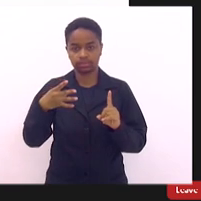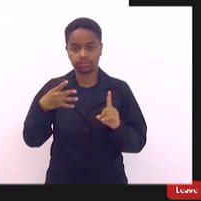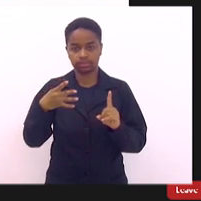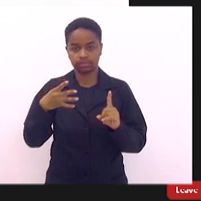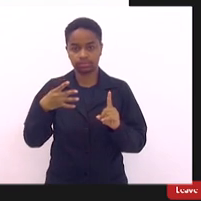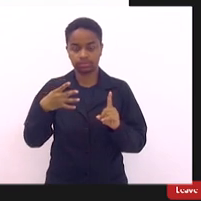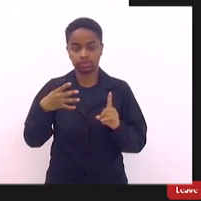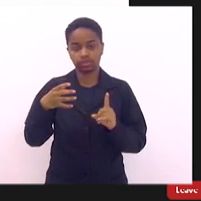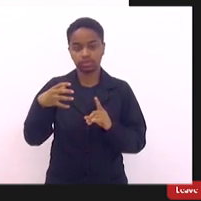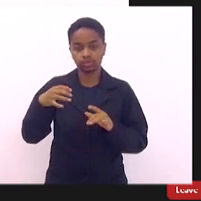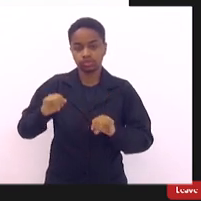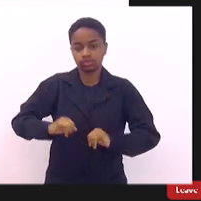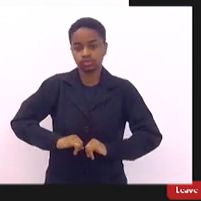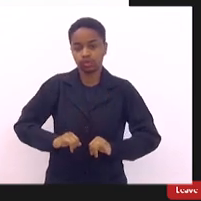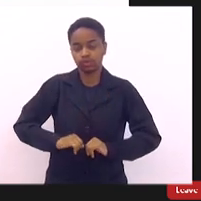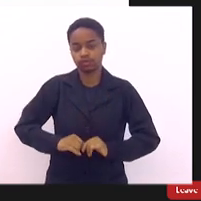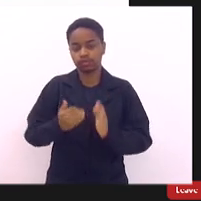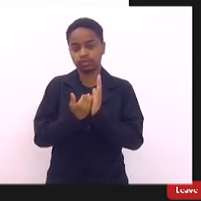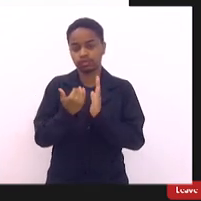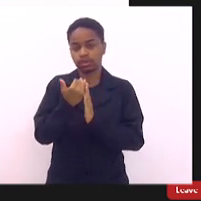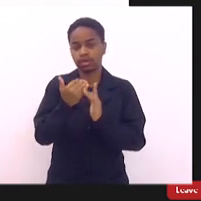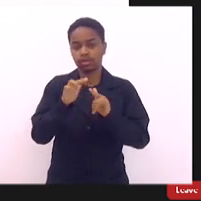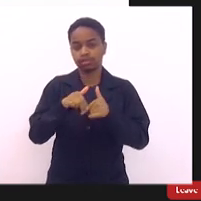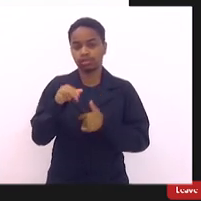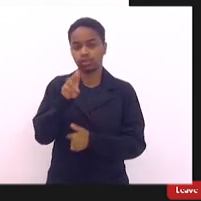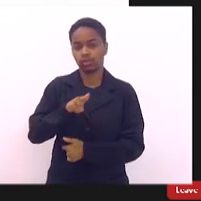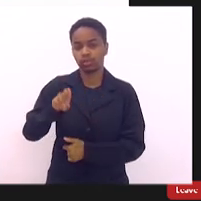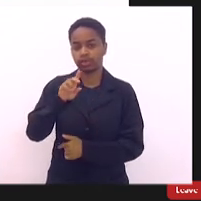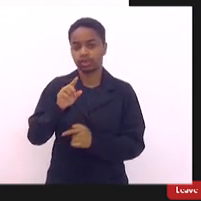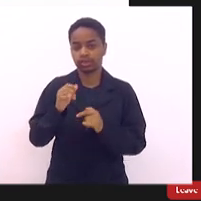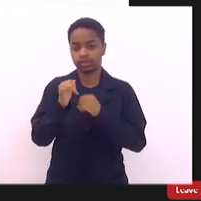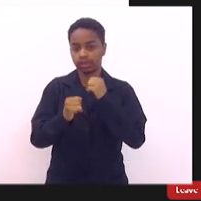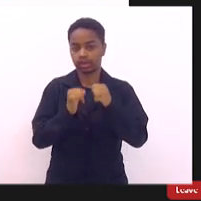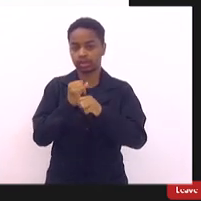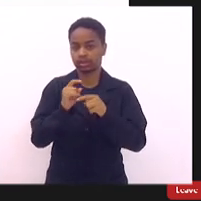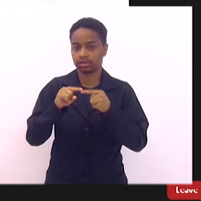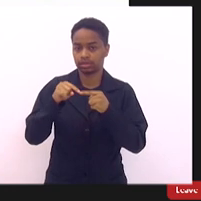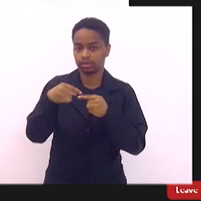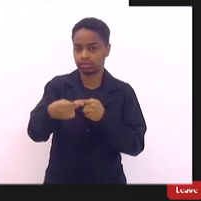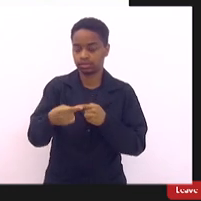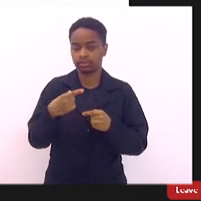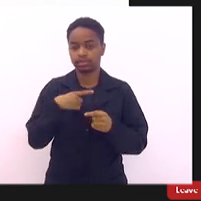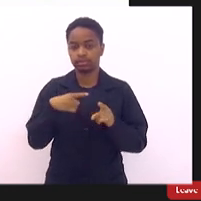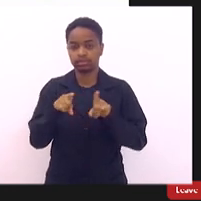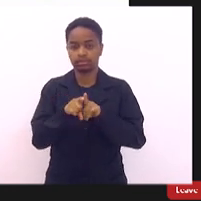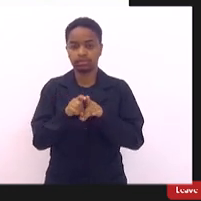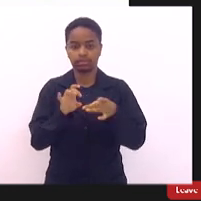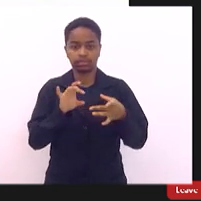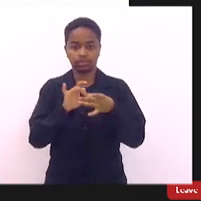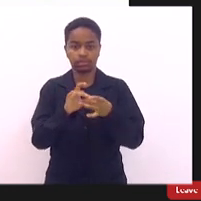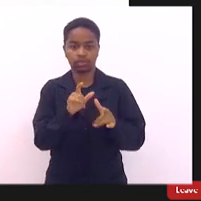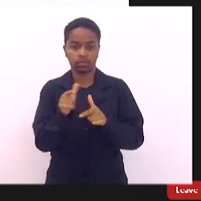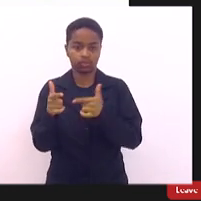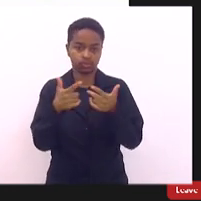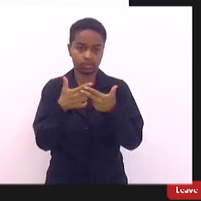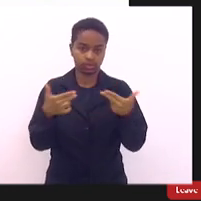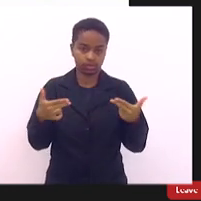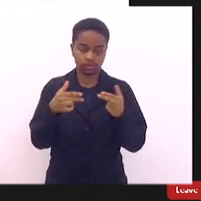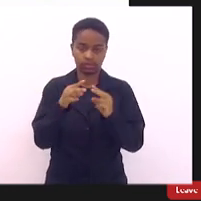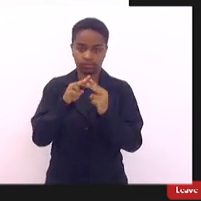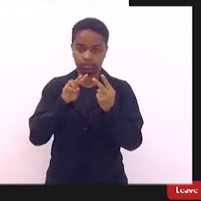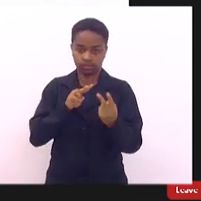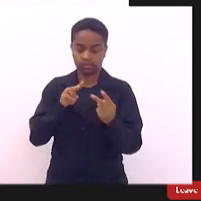tenham esse impacto maior no uso da internet depois, né? E isso está ligado com outras coisas que estão online, que estão